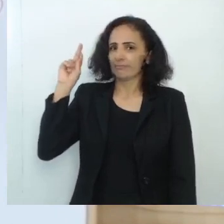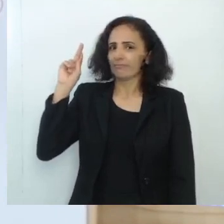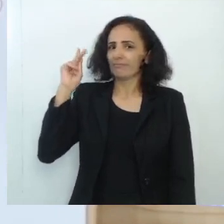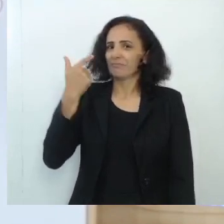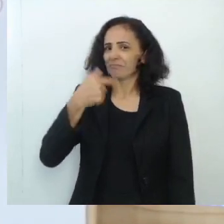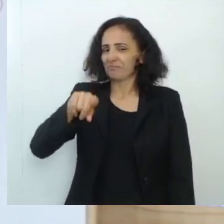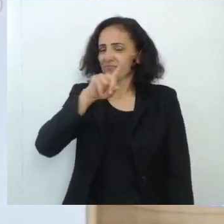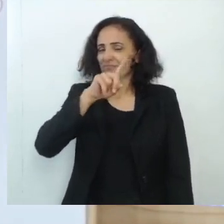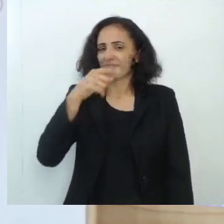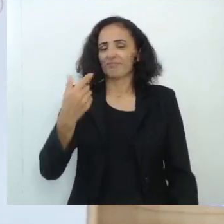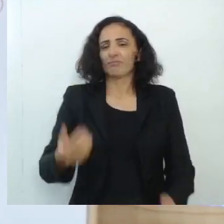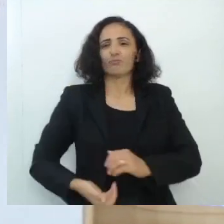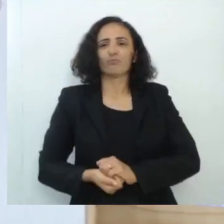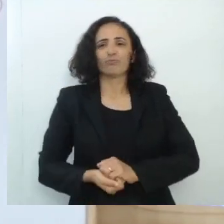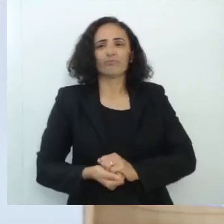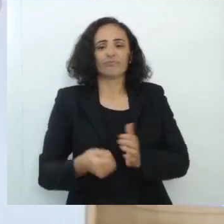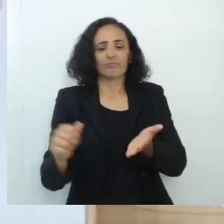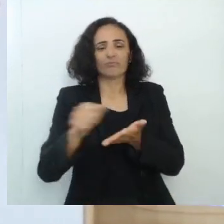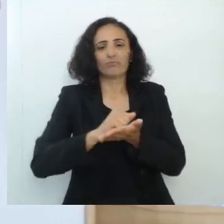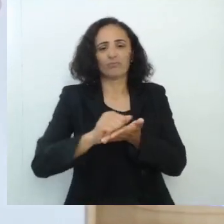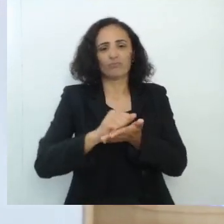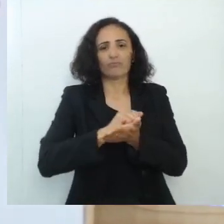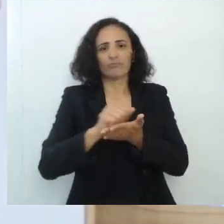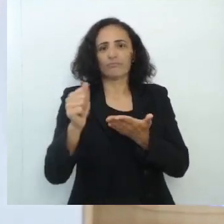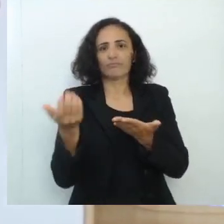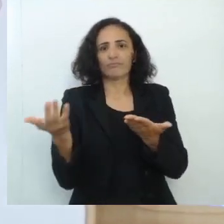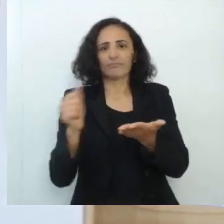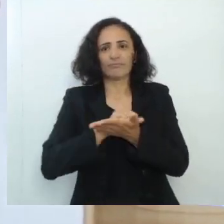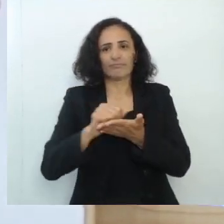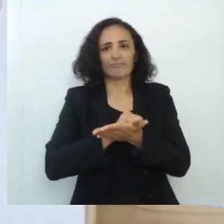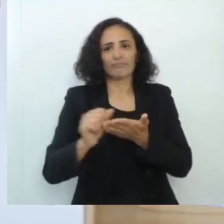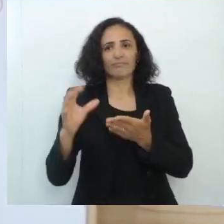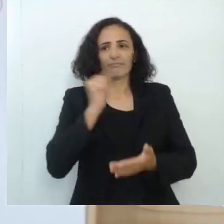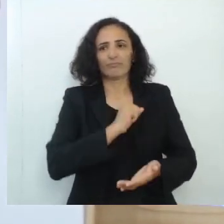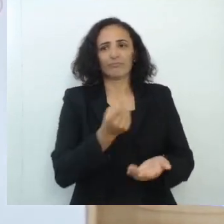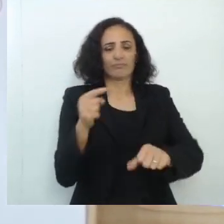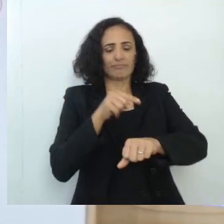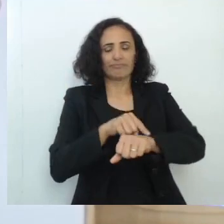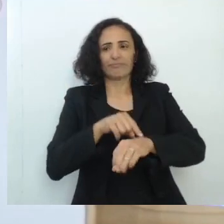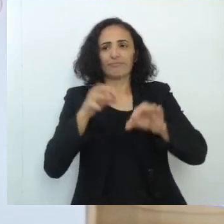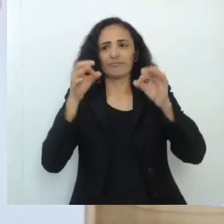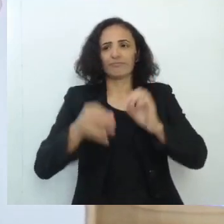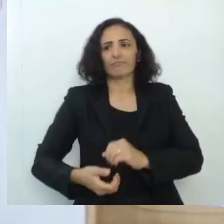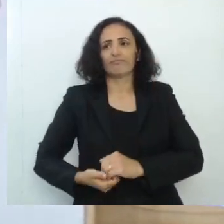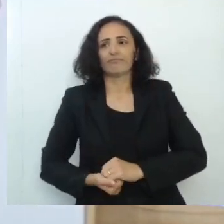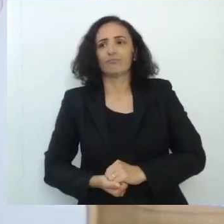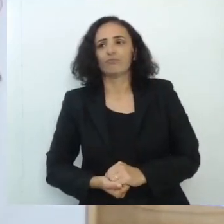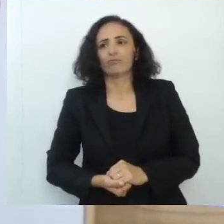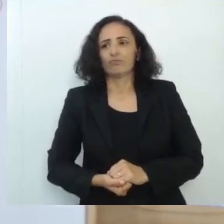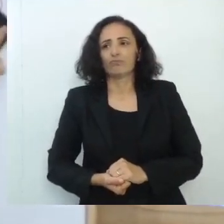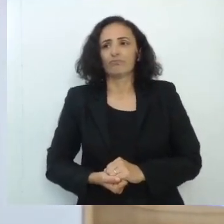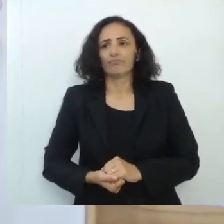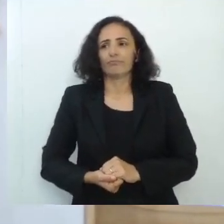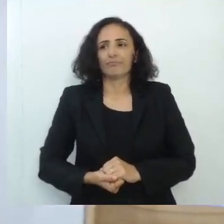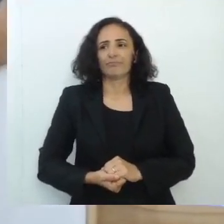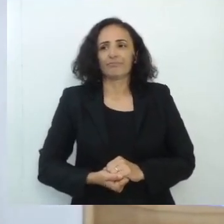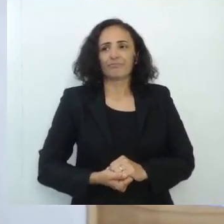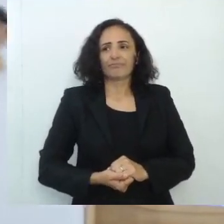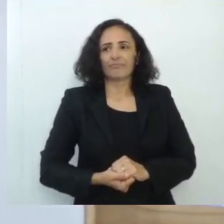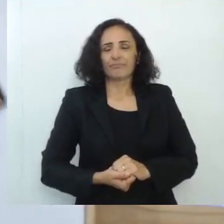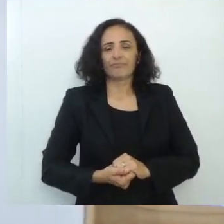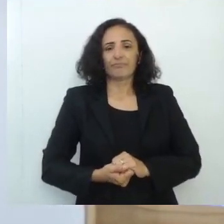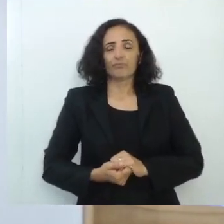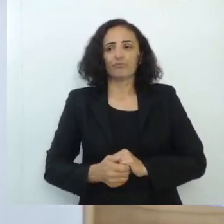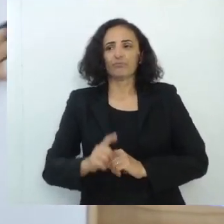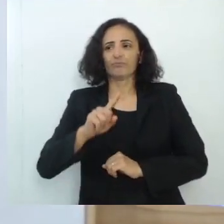aqui ligeirinho, porque a gente tem um esquema. Pera aí. Pronto. Depois que a gente termina com